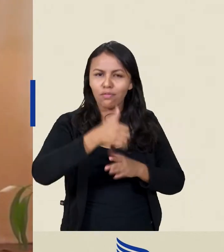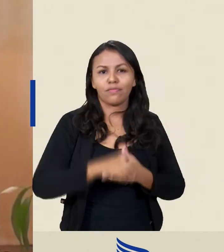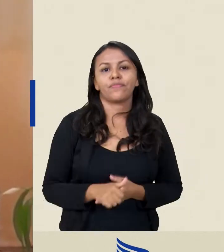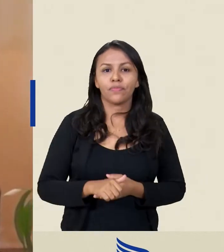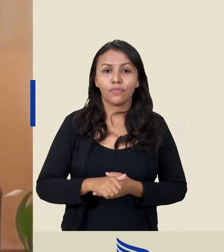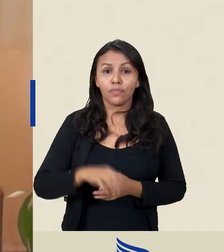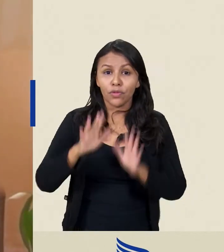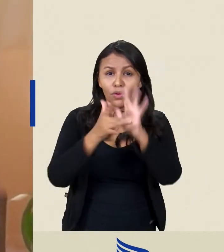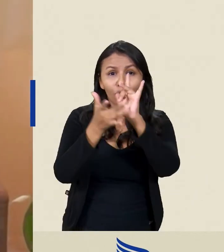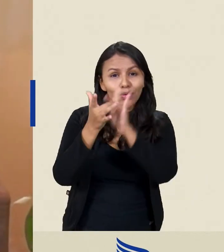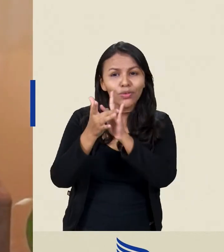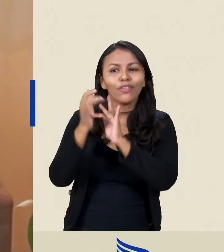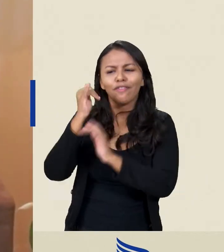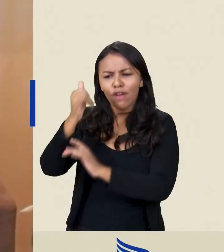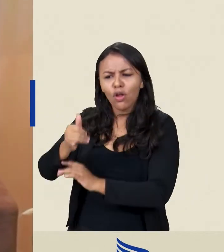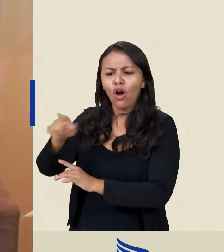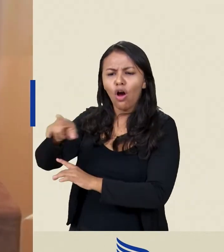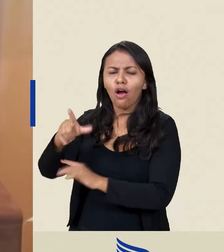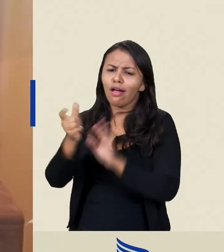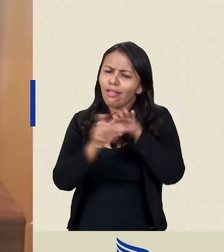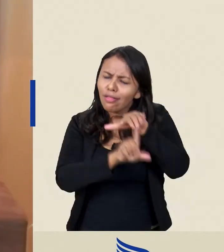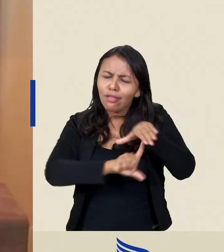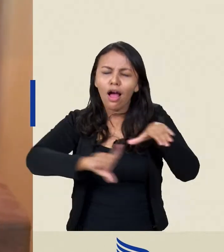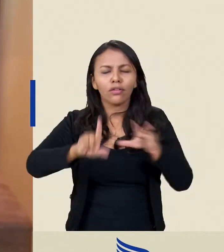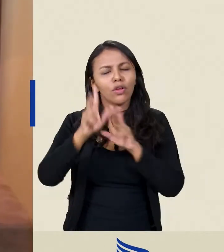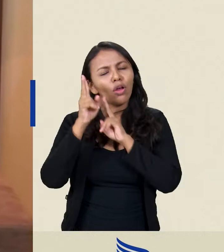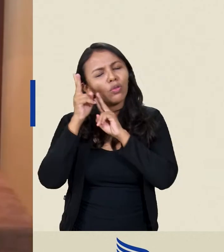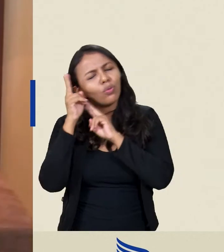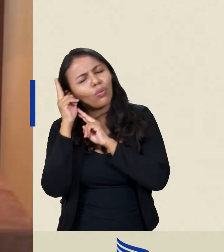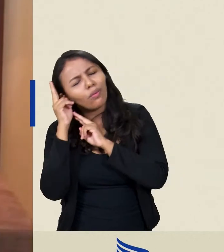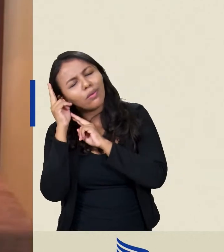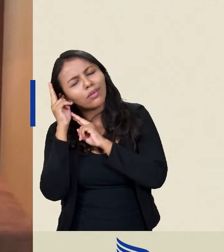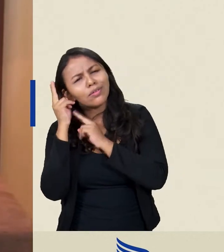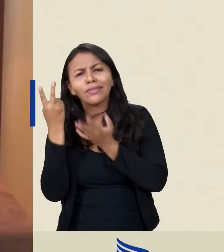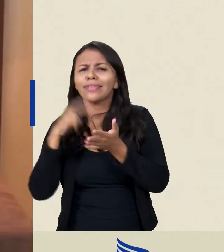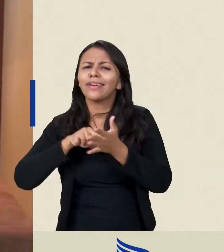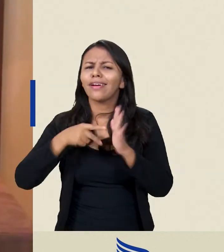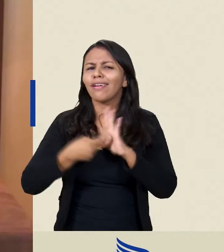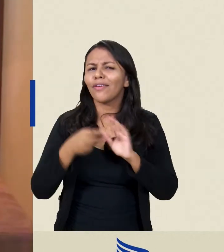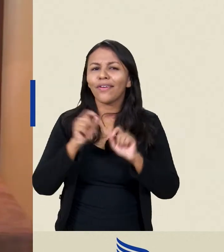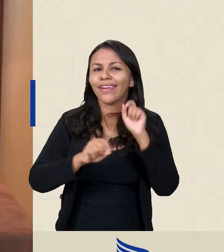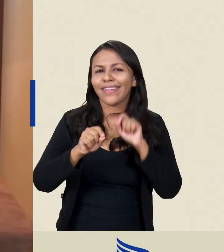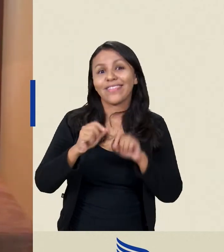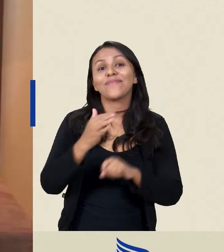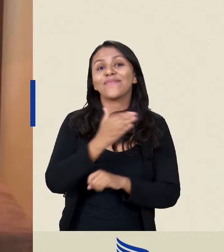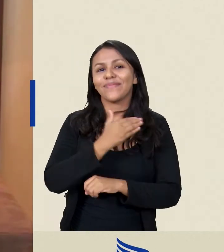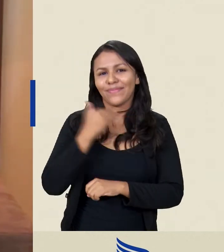Lázaro dormia, falava a respeito do sono da morte. Ele disse: